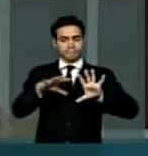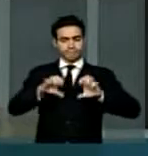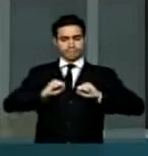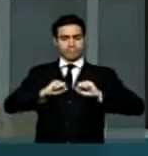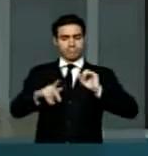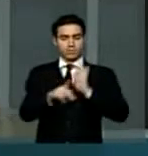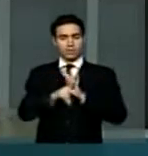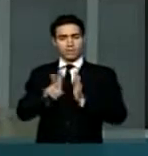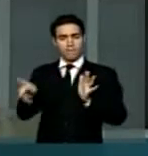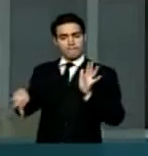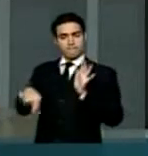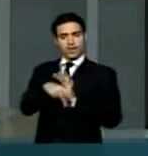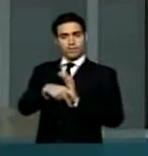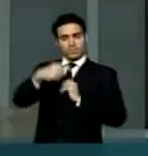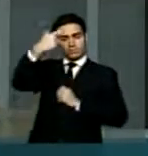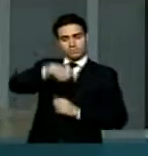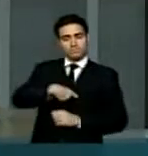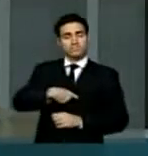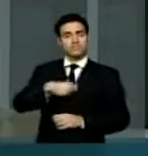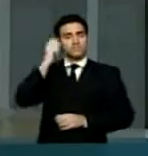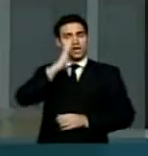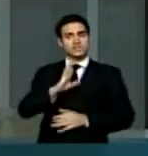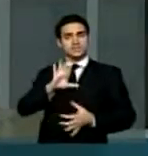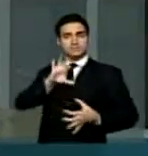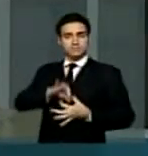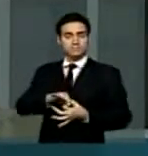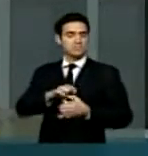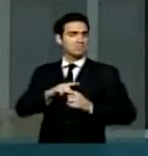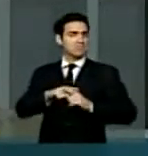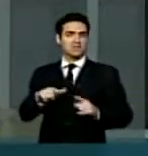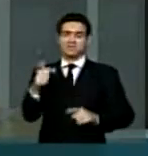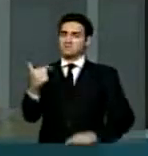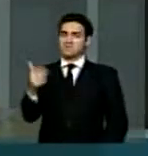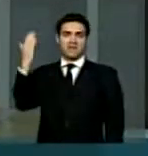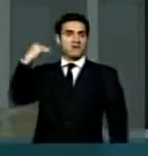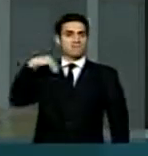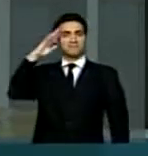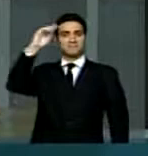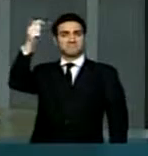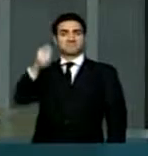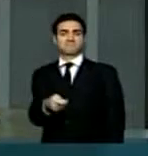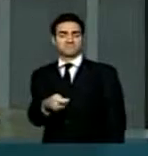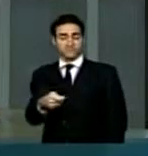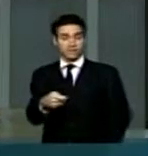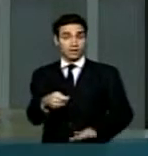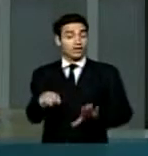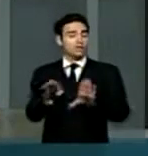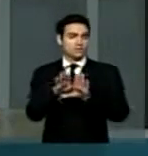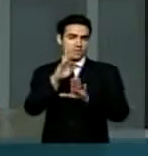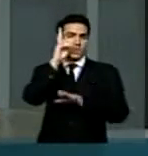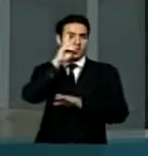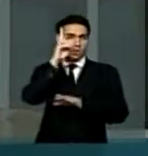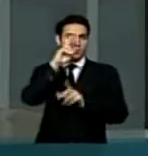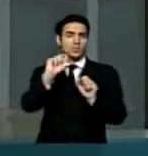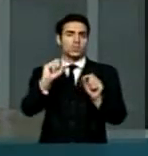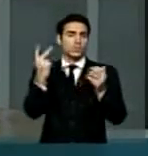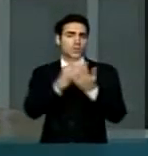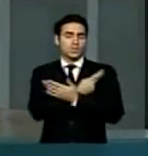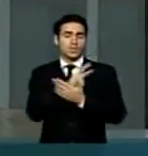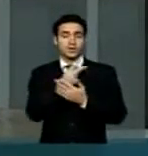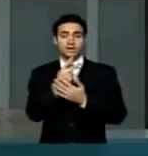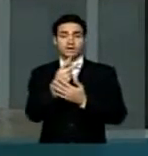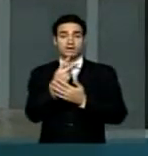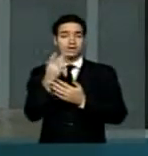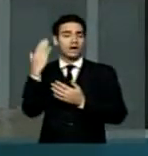sentimento de pertencimento de uma nação. Lembro e não consigo esquecer daquilo que se